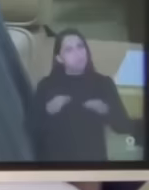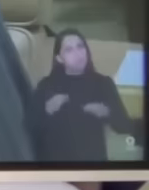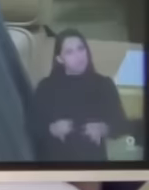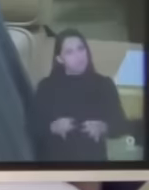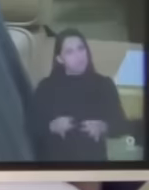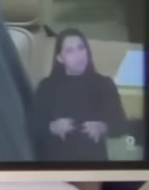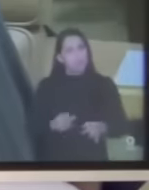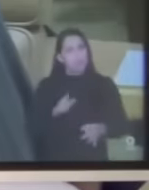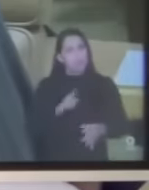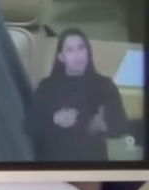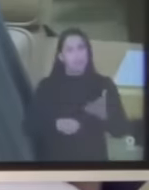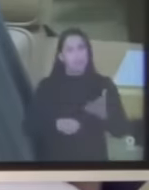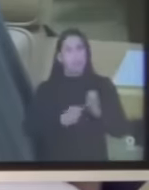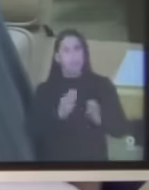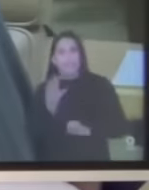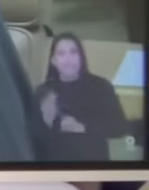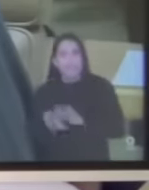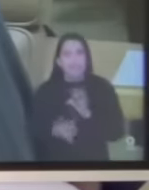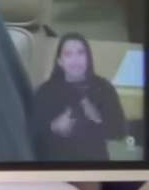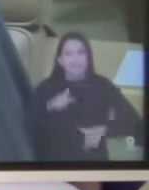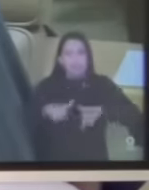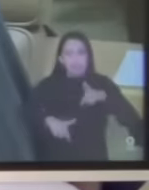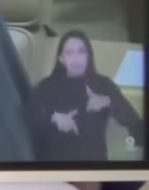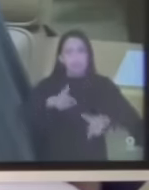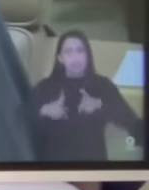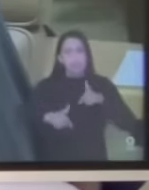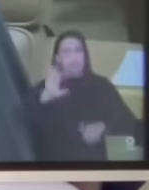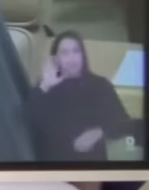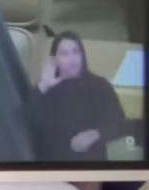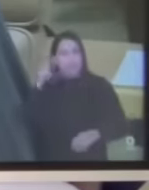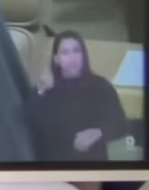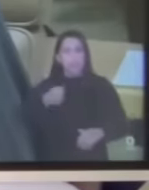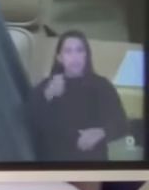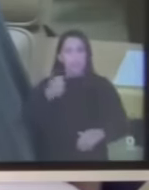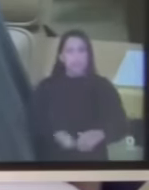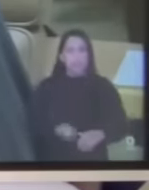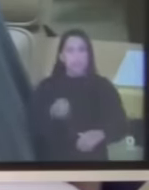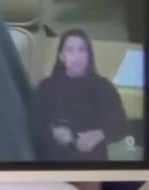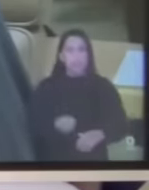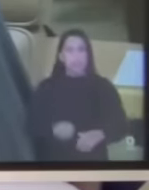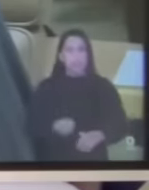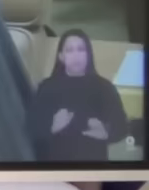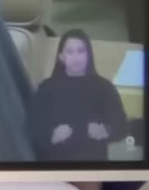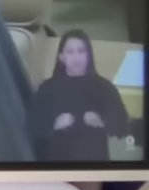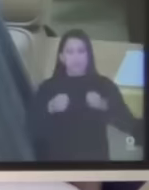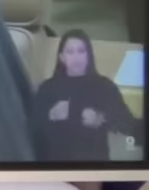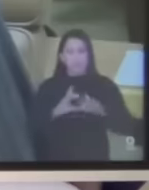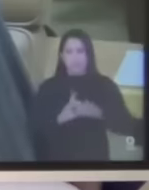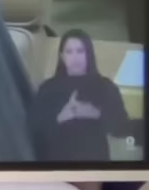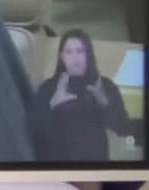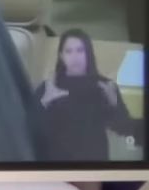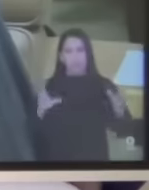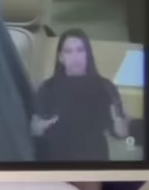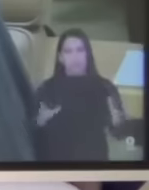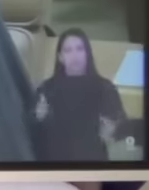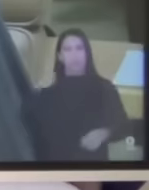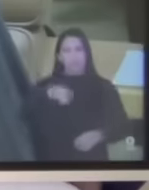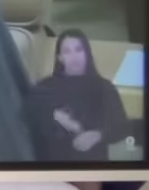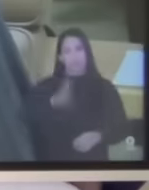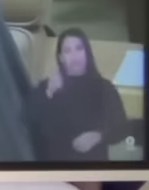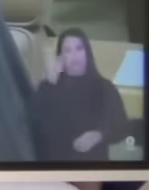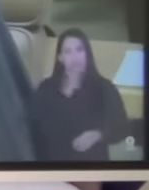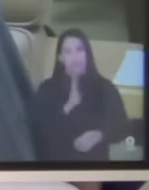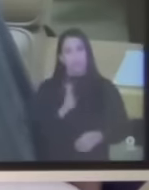dos múltiplos procedimentos adotados para a defesa da democracia em nossa pátria. Uhum.